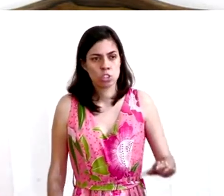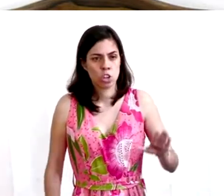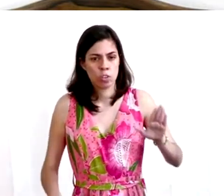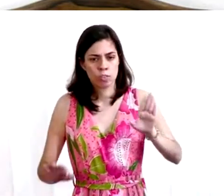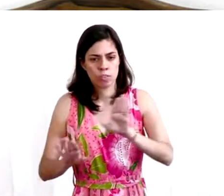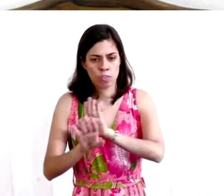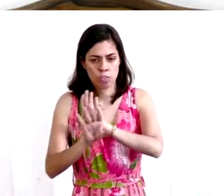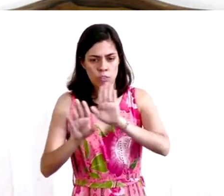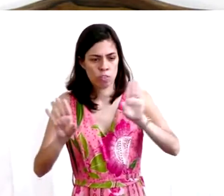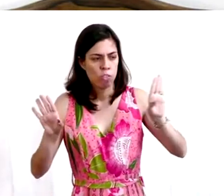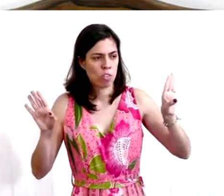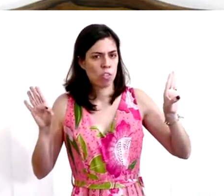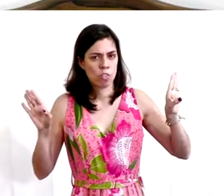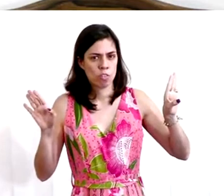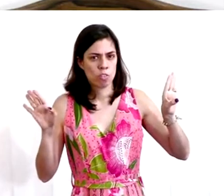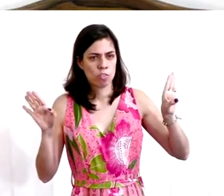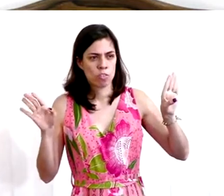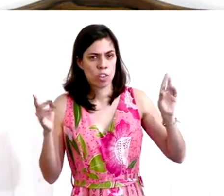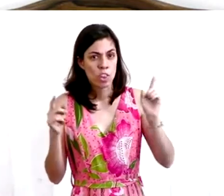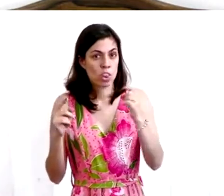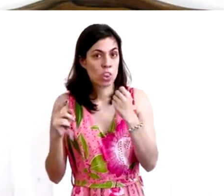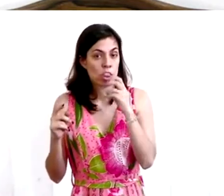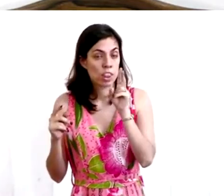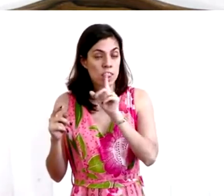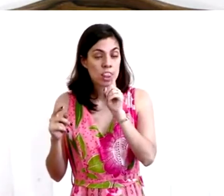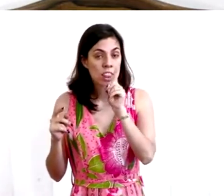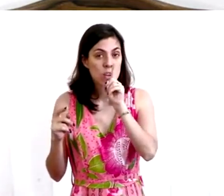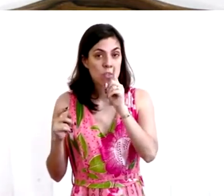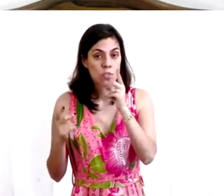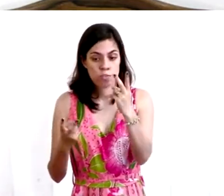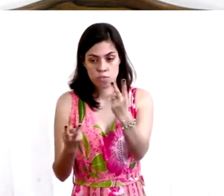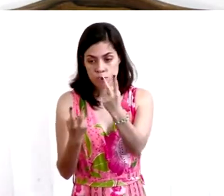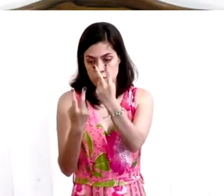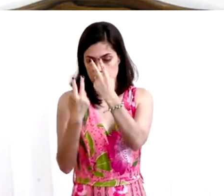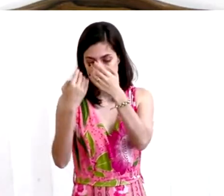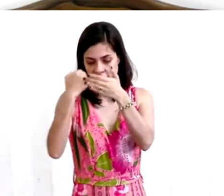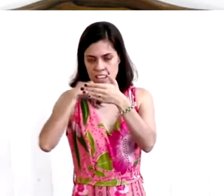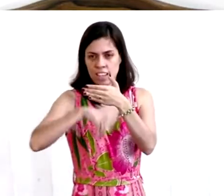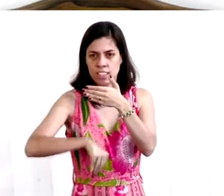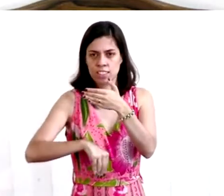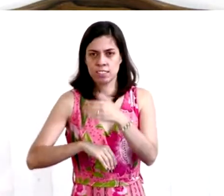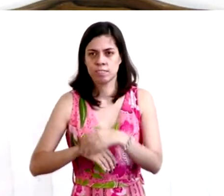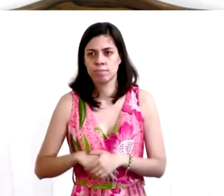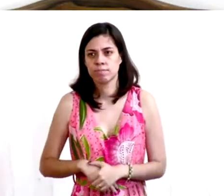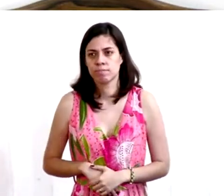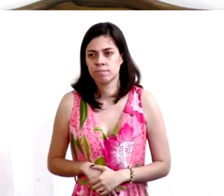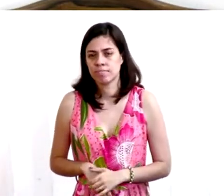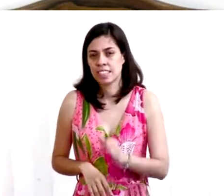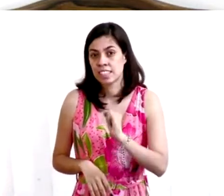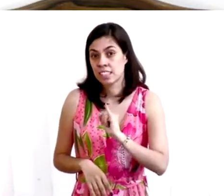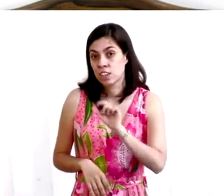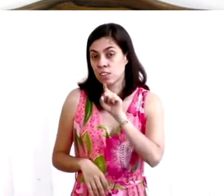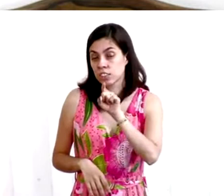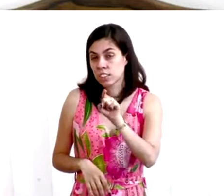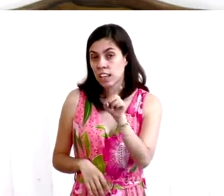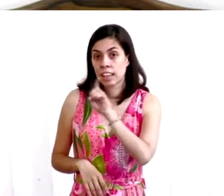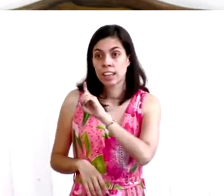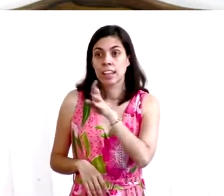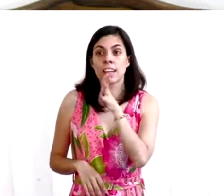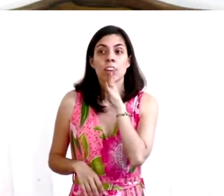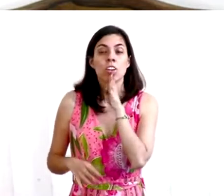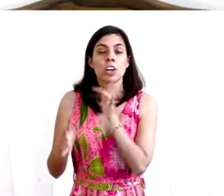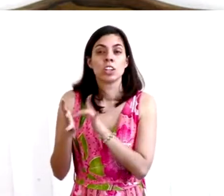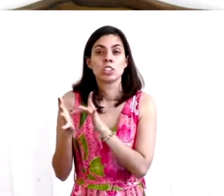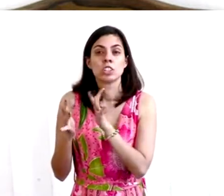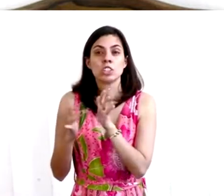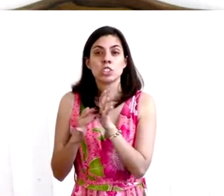Talvez, para alguns de nós nessa manhã, o que eu disse que há depois da parede, seja novidade mesmo, porque você ainda não